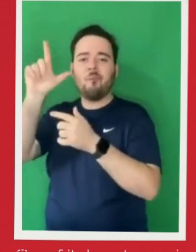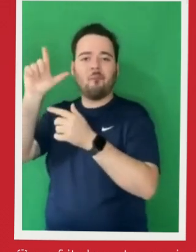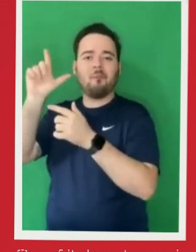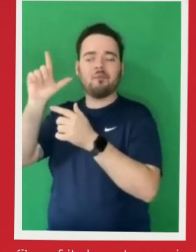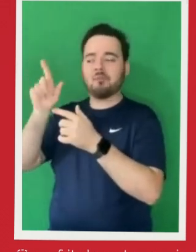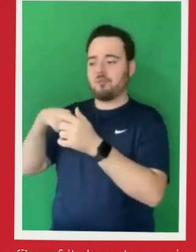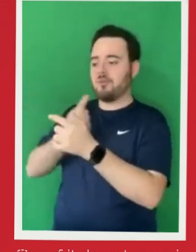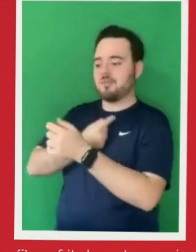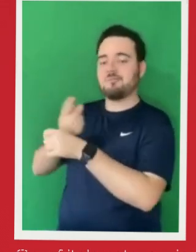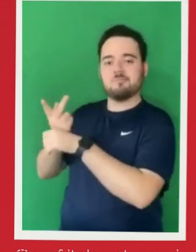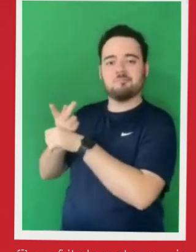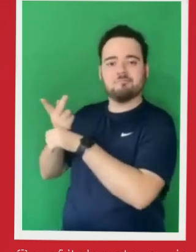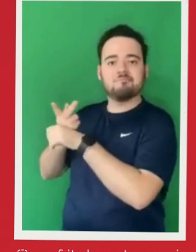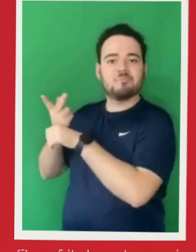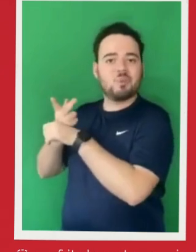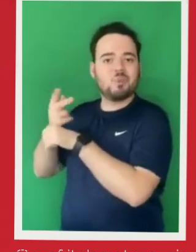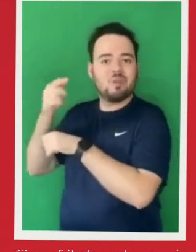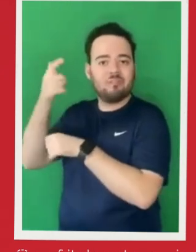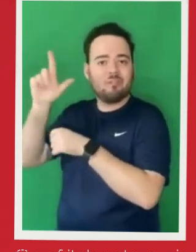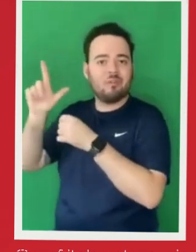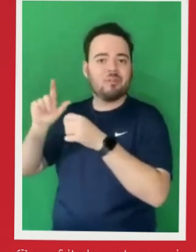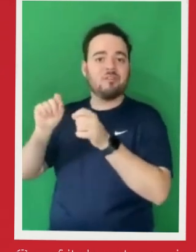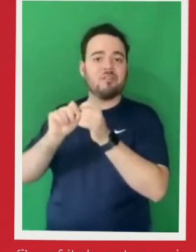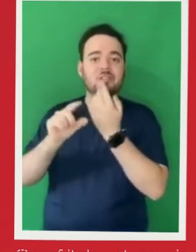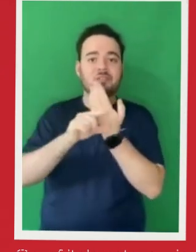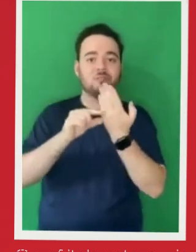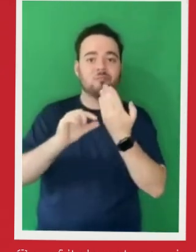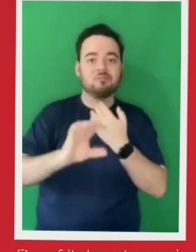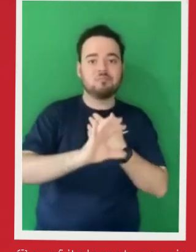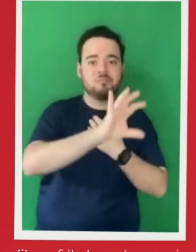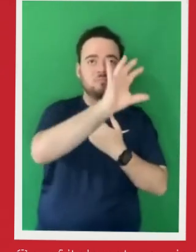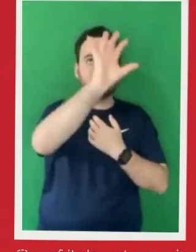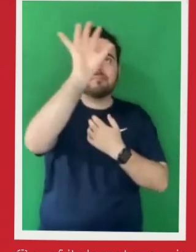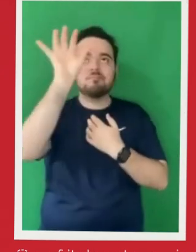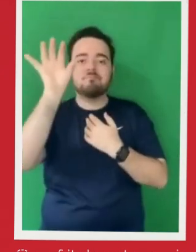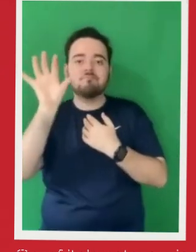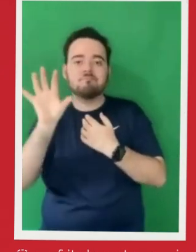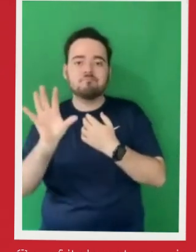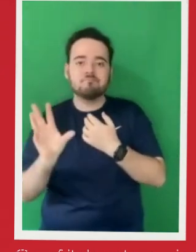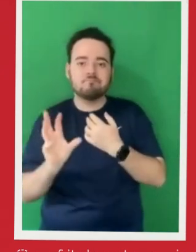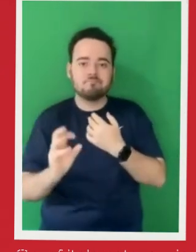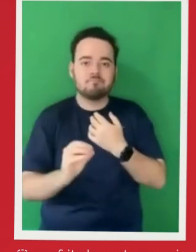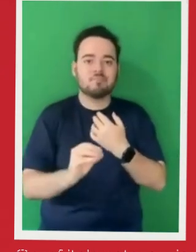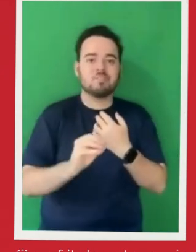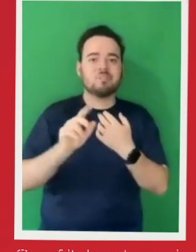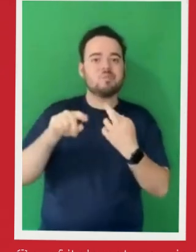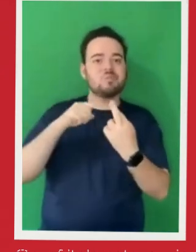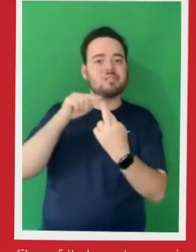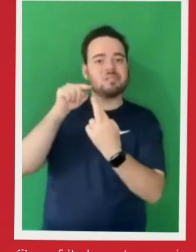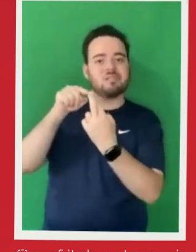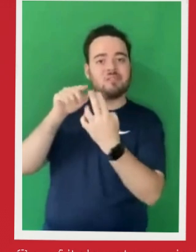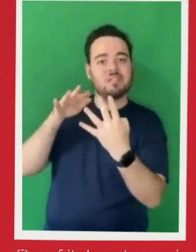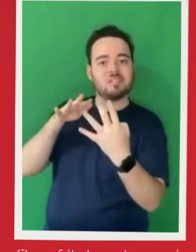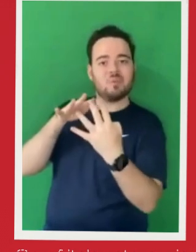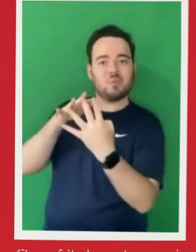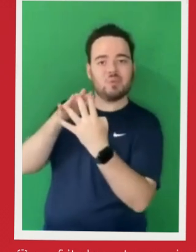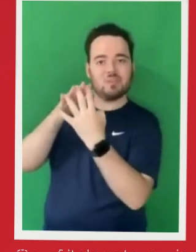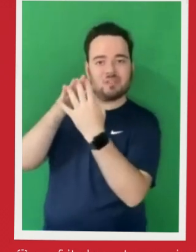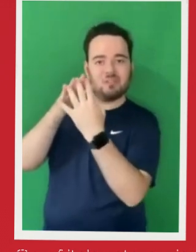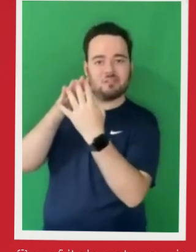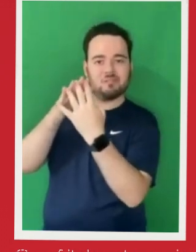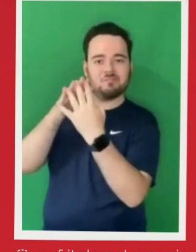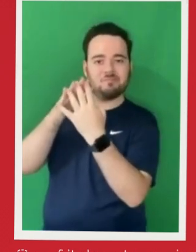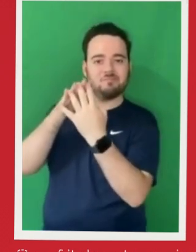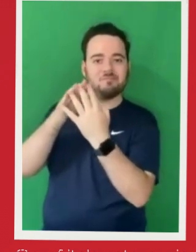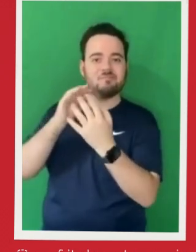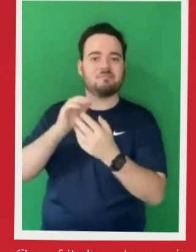obra, né? Isso tomava tempo e você ia fazendo o seu mapa de autoras, os seus mapas de conceitos baseados nas referências